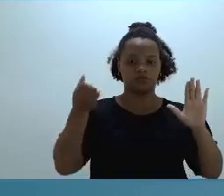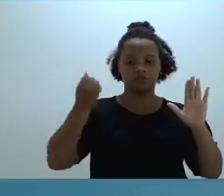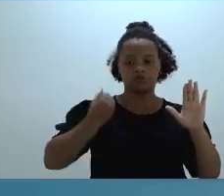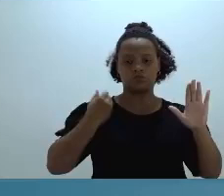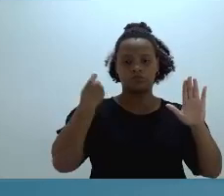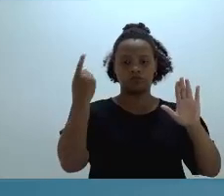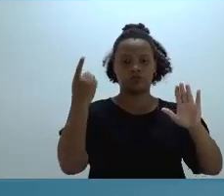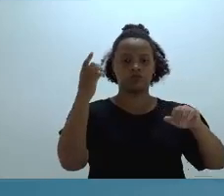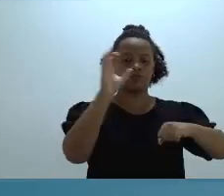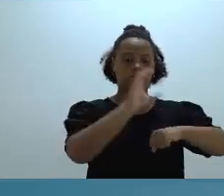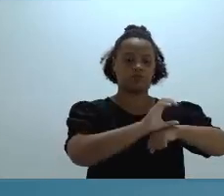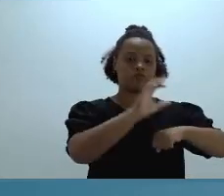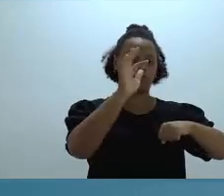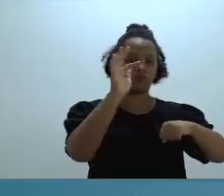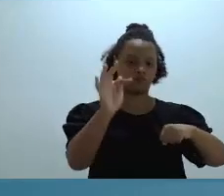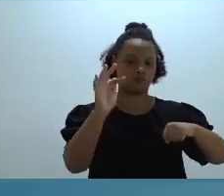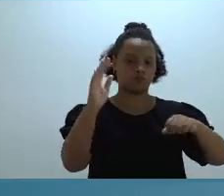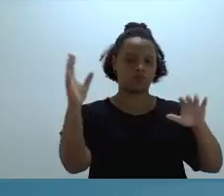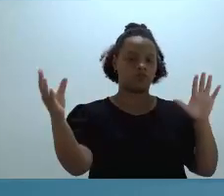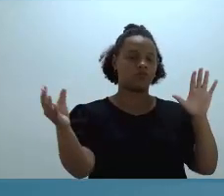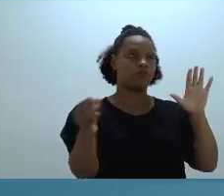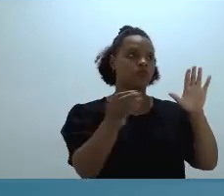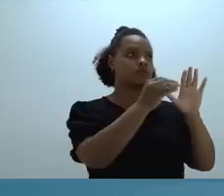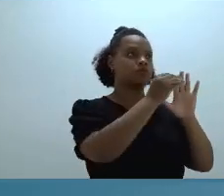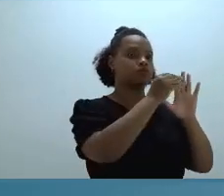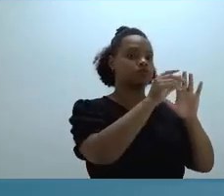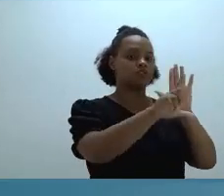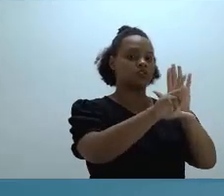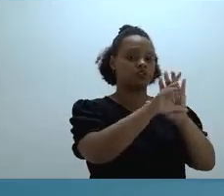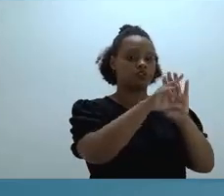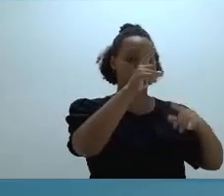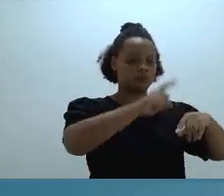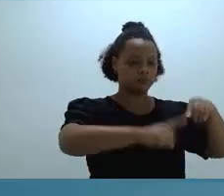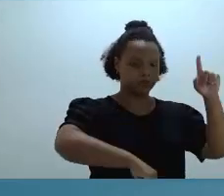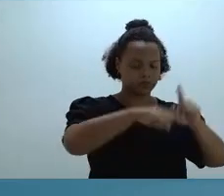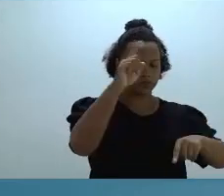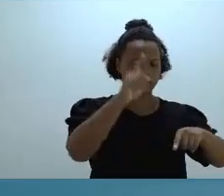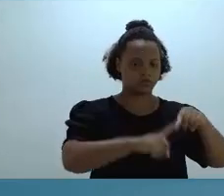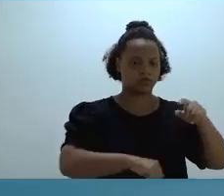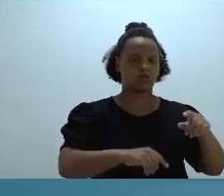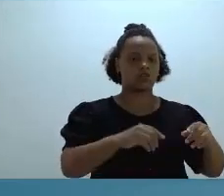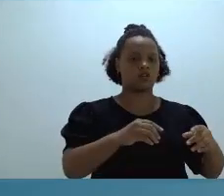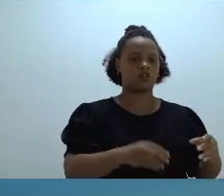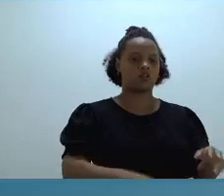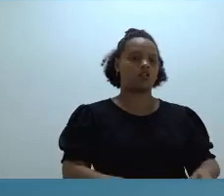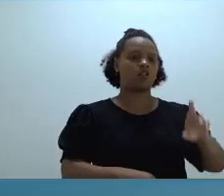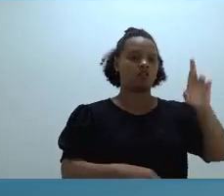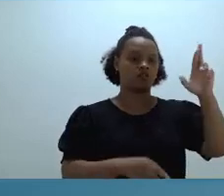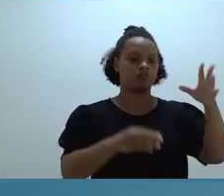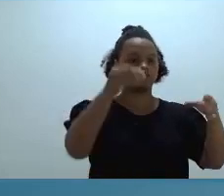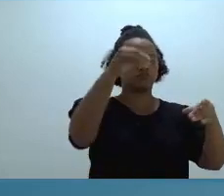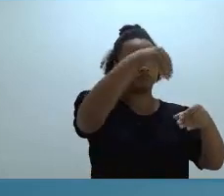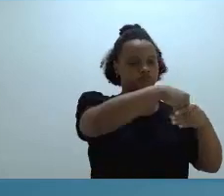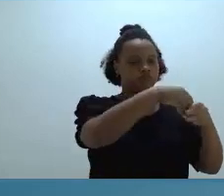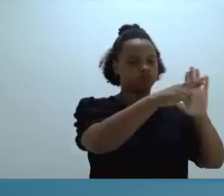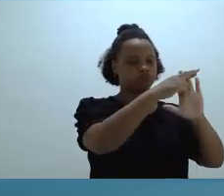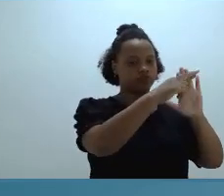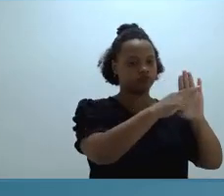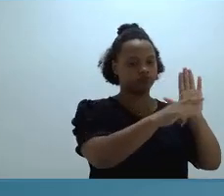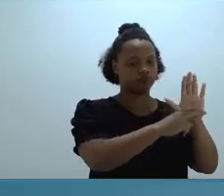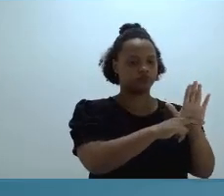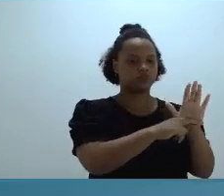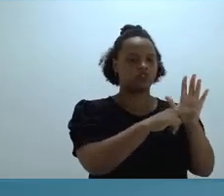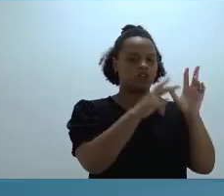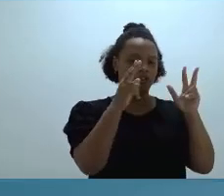alcançam a natureza de lei material, vale dizer, os regimentos internos equiparam-se a